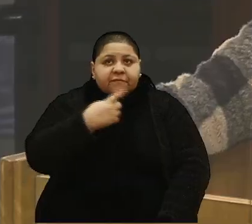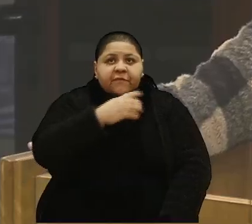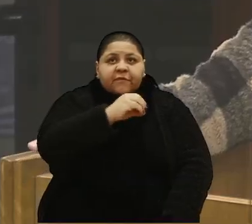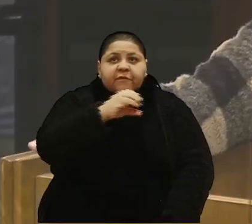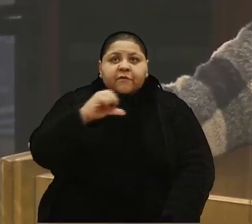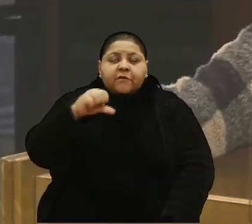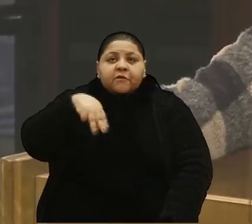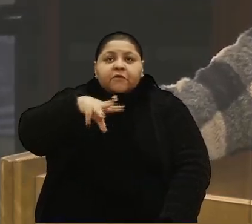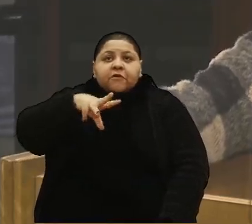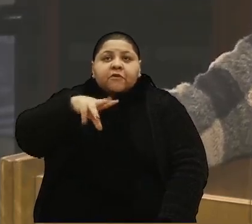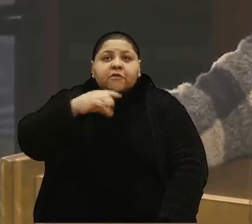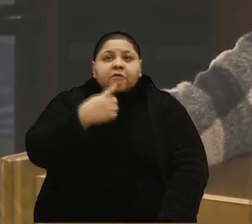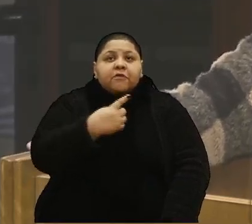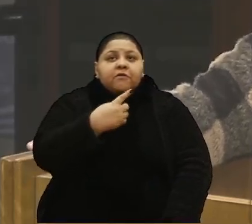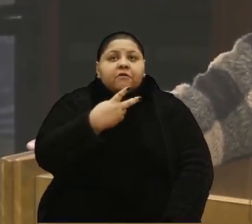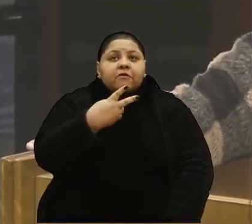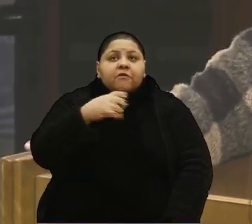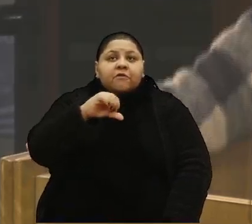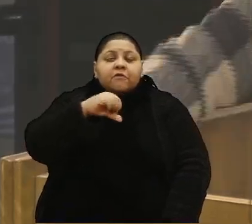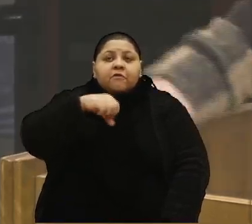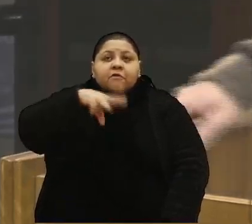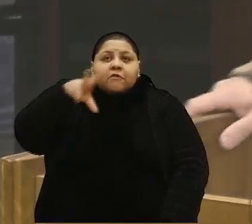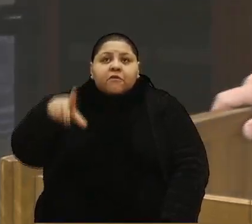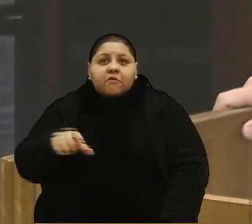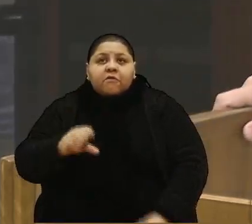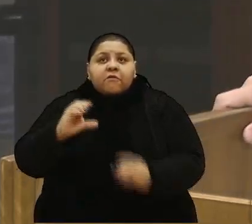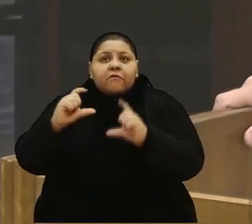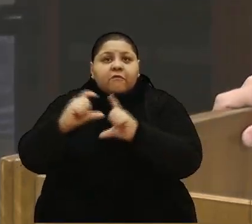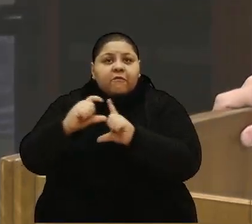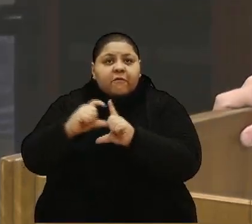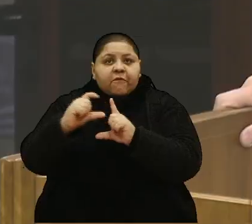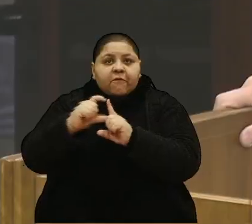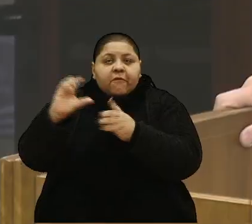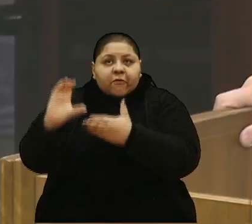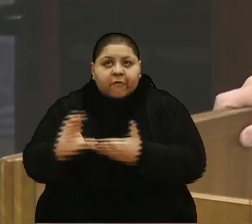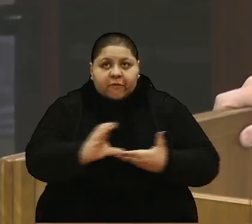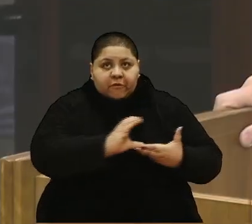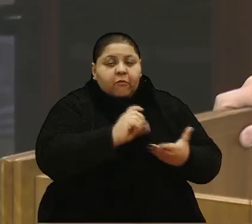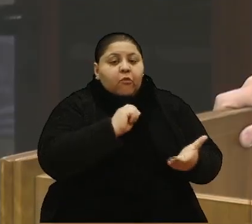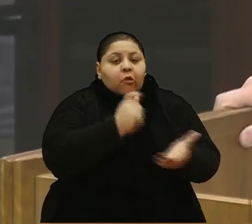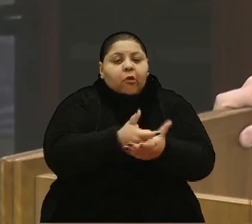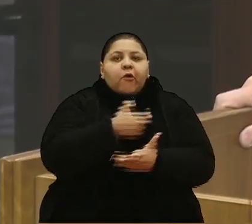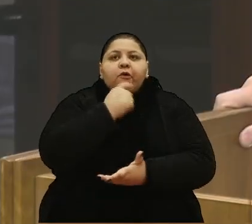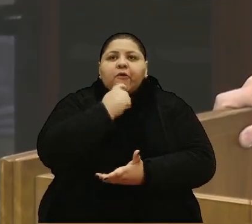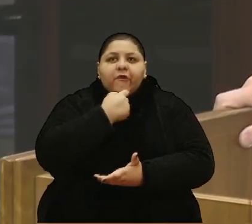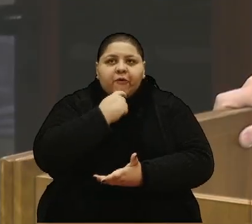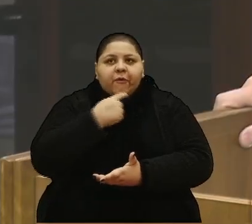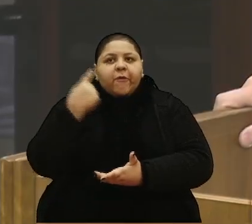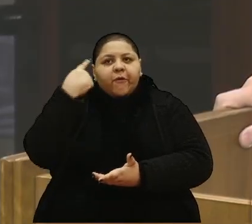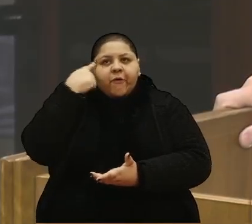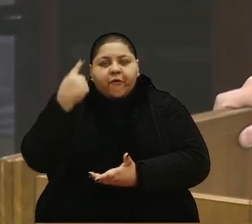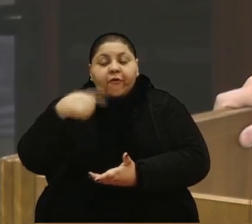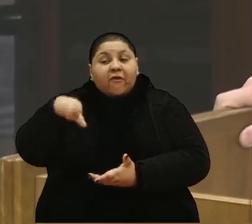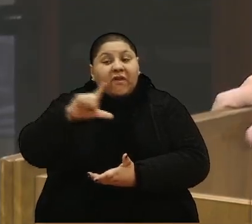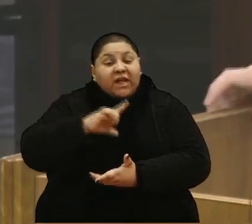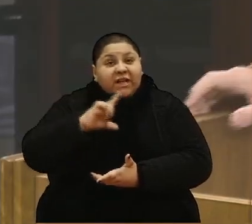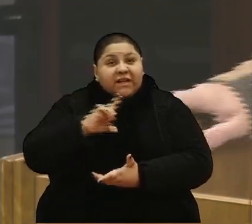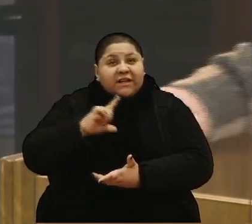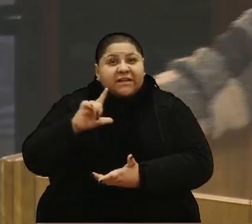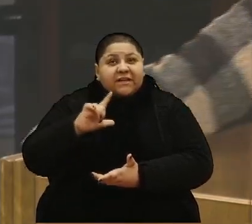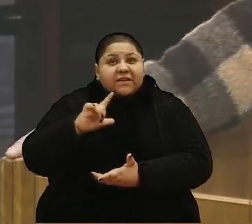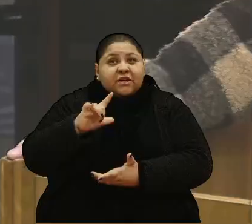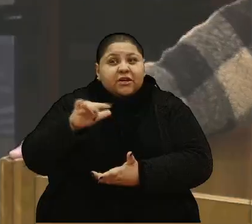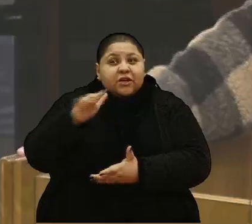129 milhões de dólares ingressavam por compras americanas. Levando em consideração que nós temos em toda a